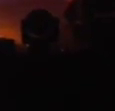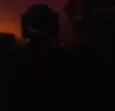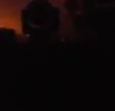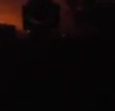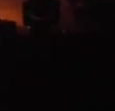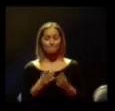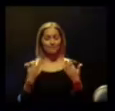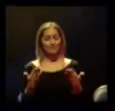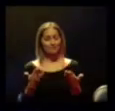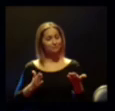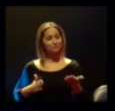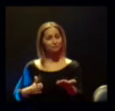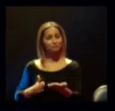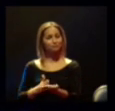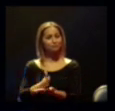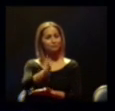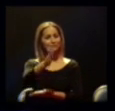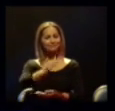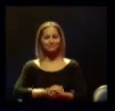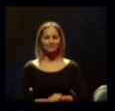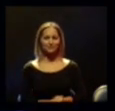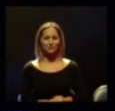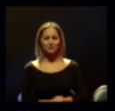E vamos continuar.